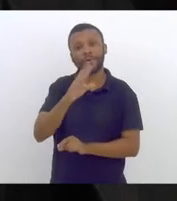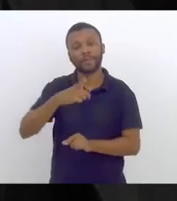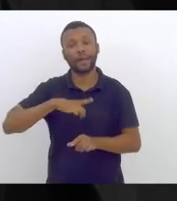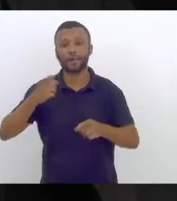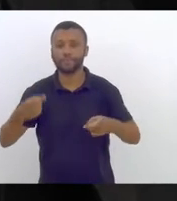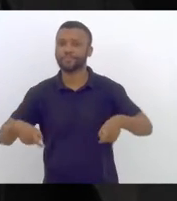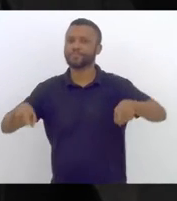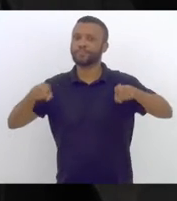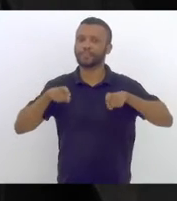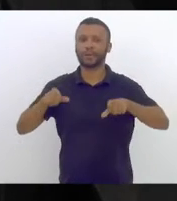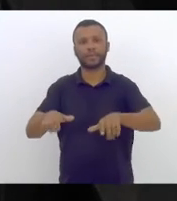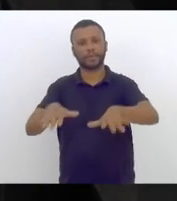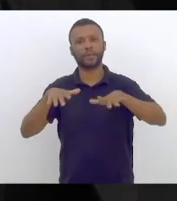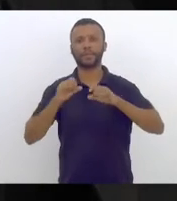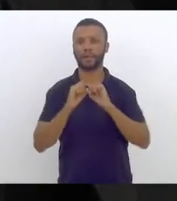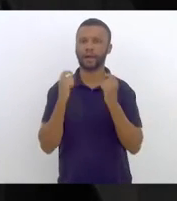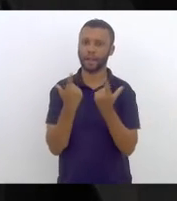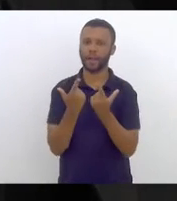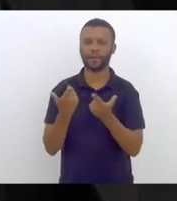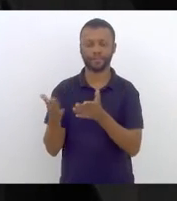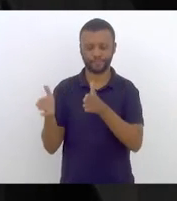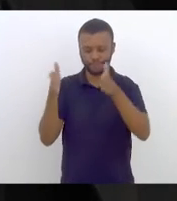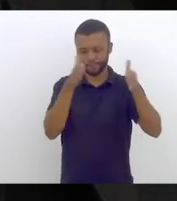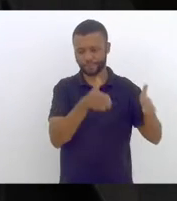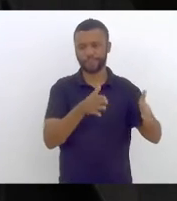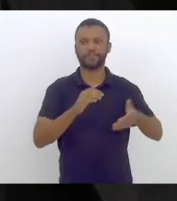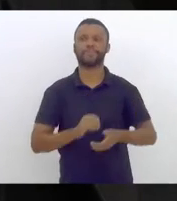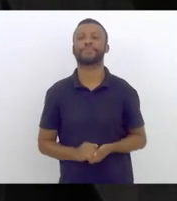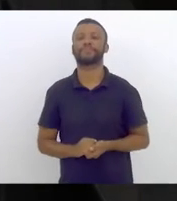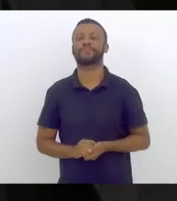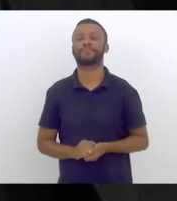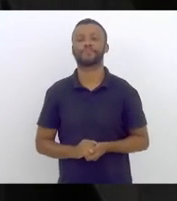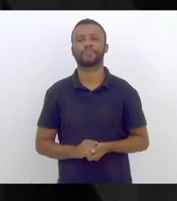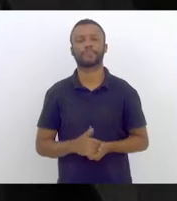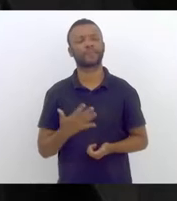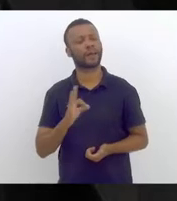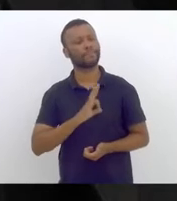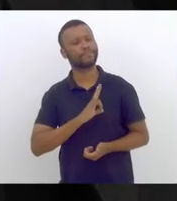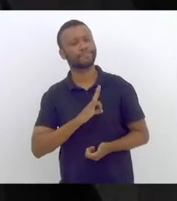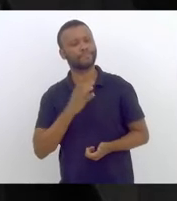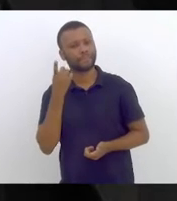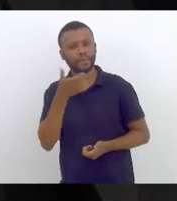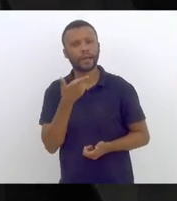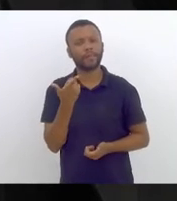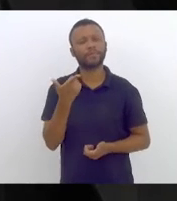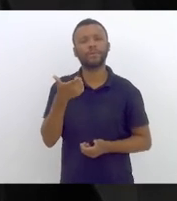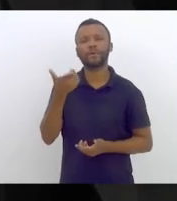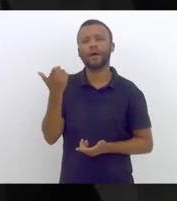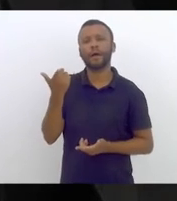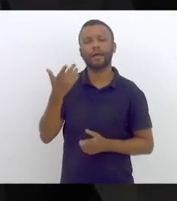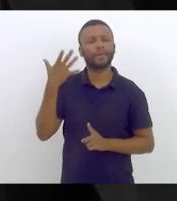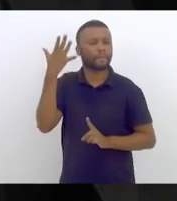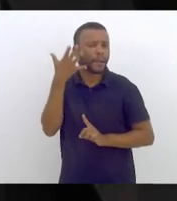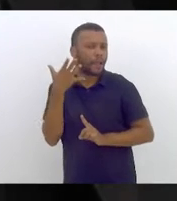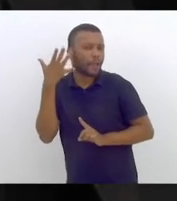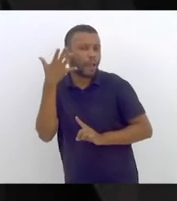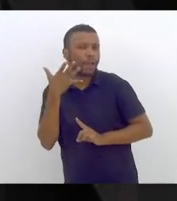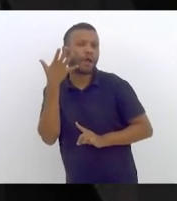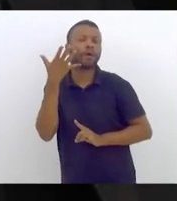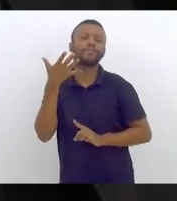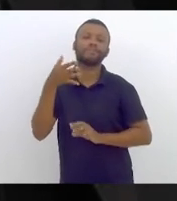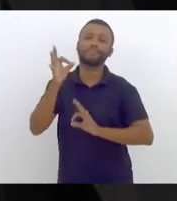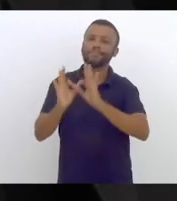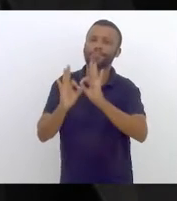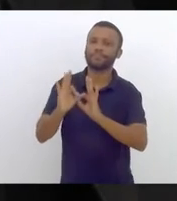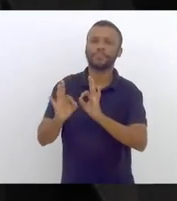deputado estadual. Deputada Marta Rocha, eu quero aqui fazer uma reorganização da minha fala, porque alguns aspectos